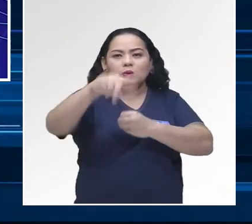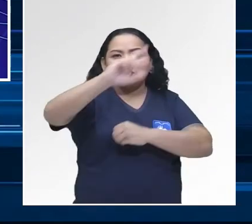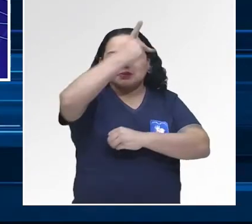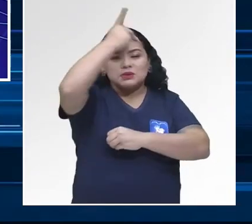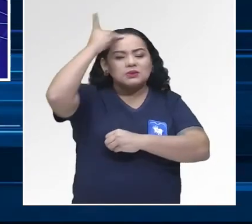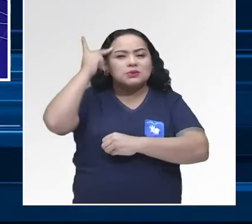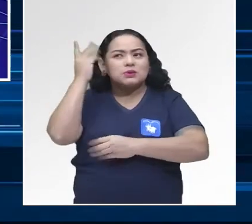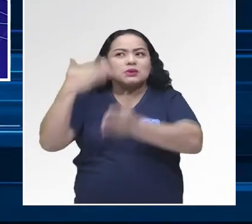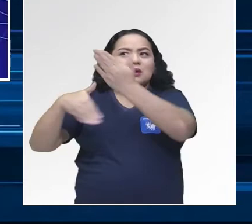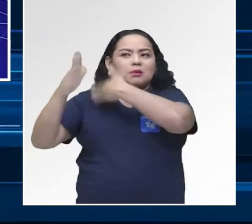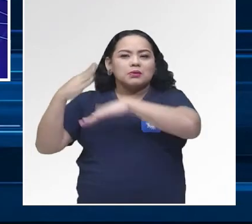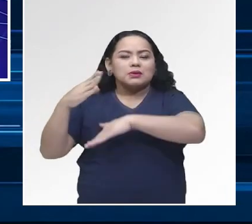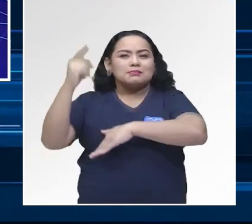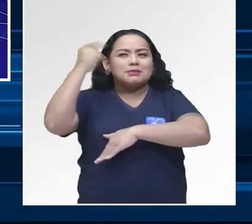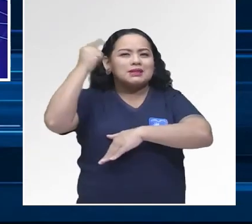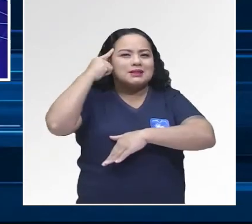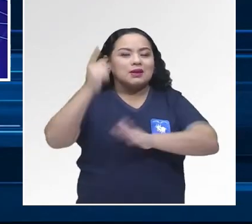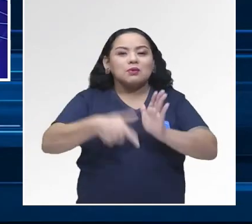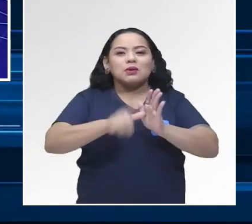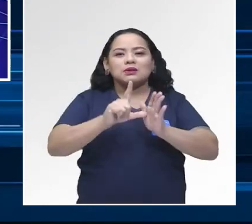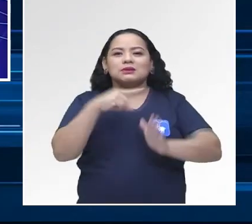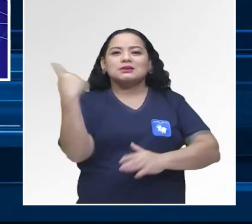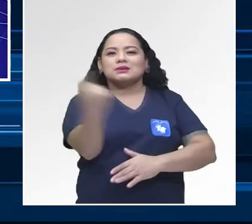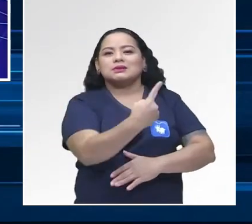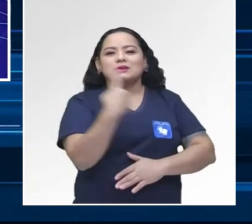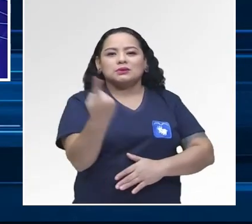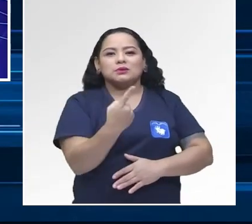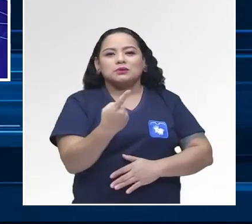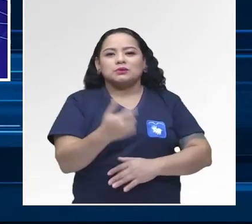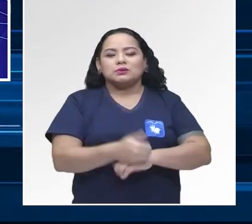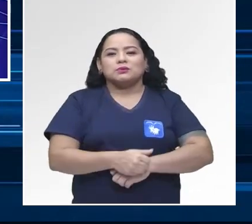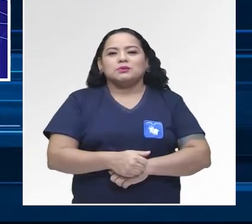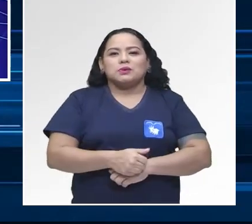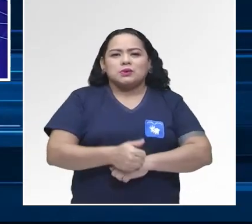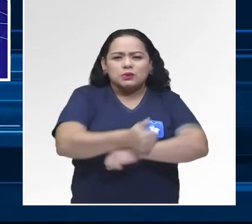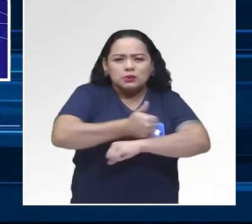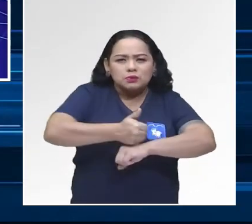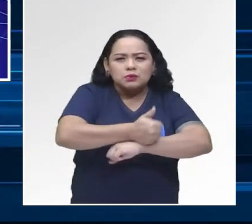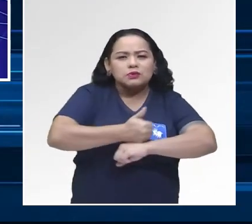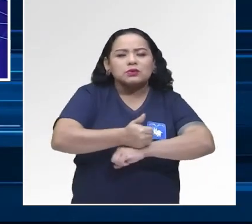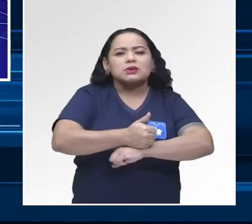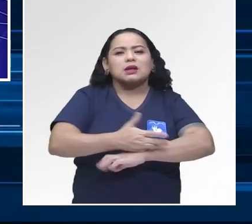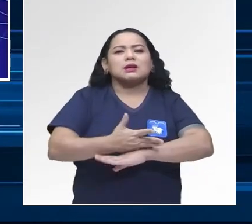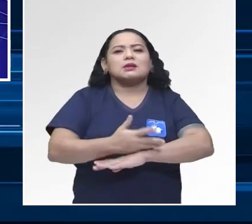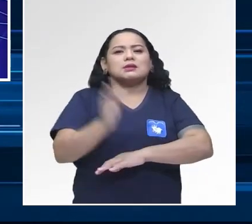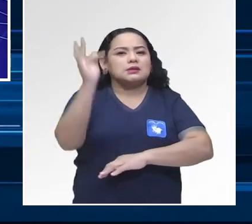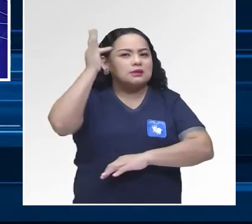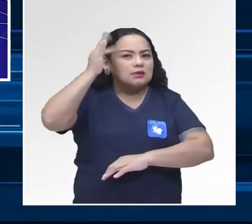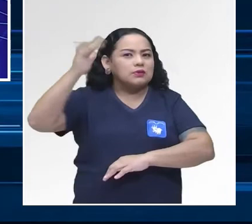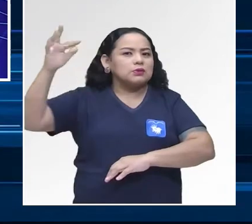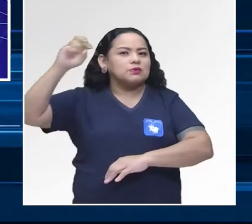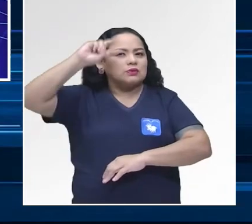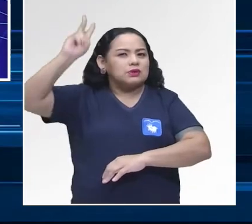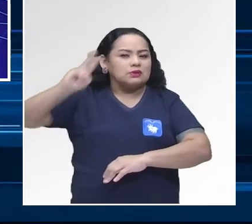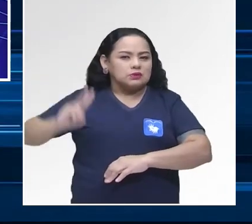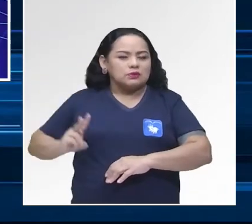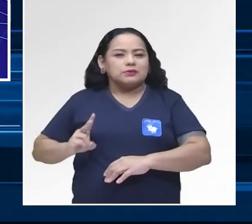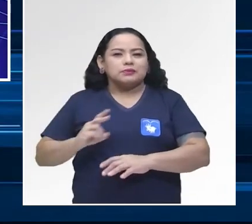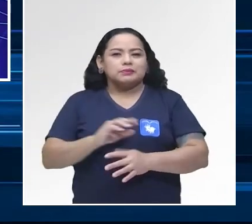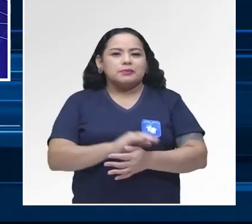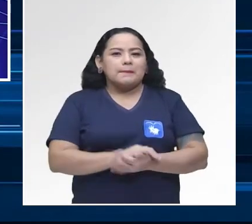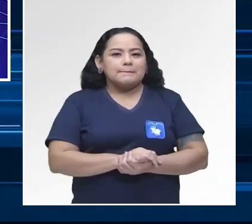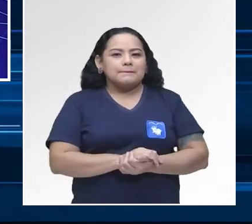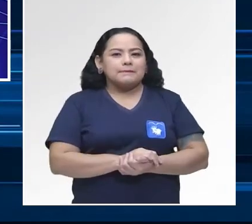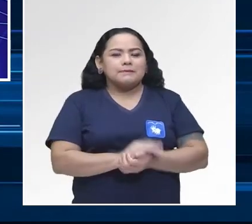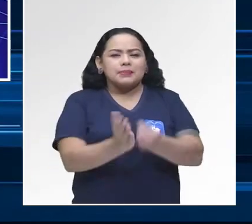já pensaram antes de nós, que são os outros grandes filósofos, né, da história da filosofia. Eles